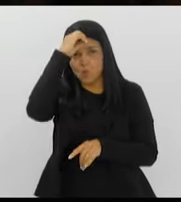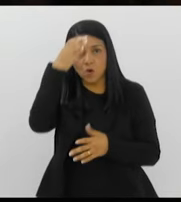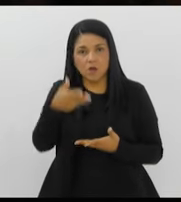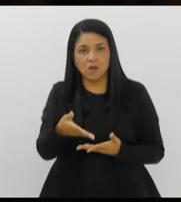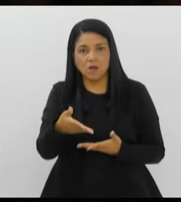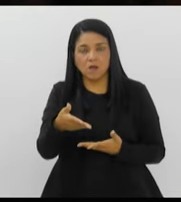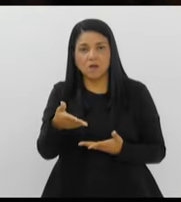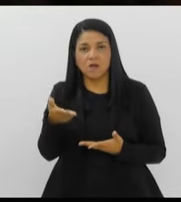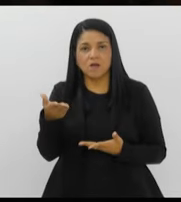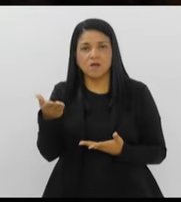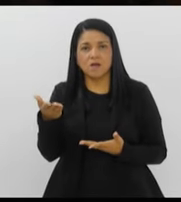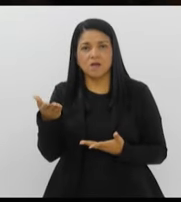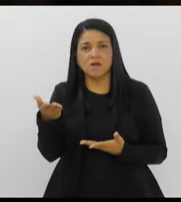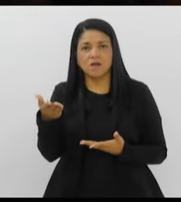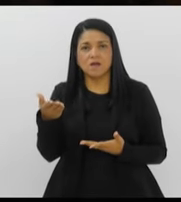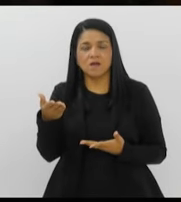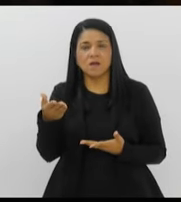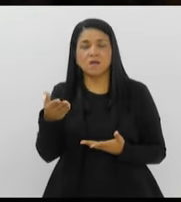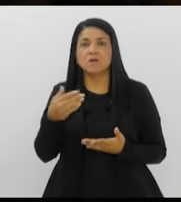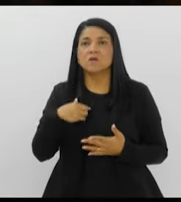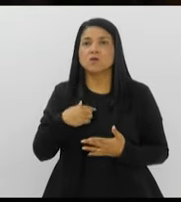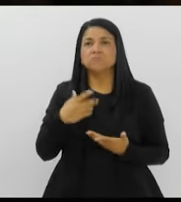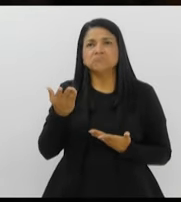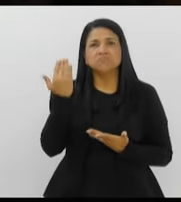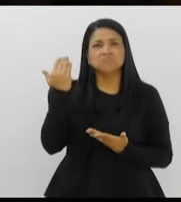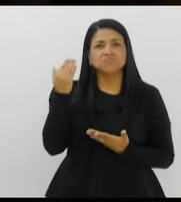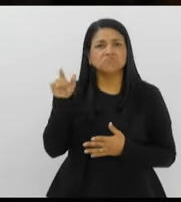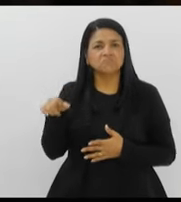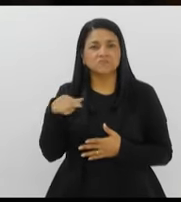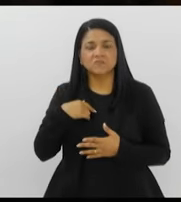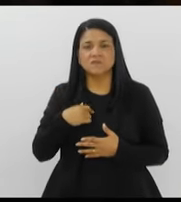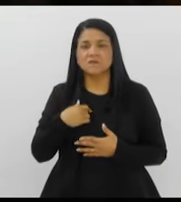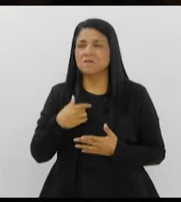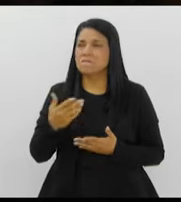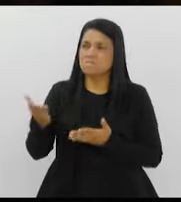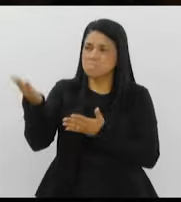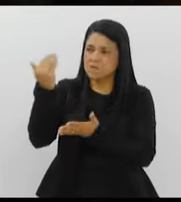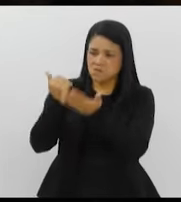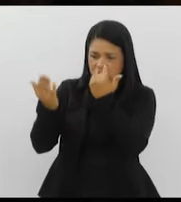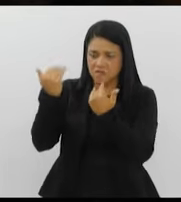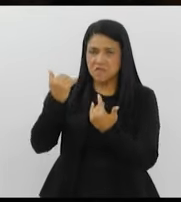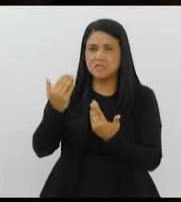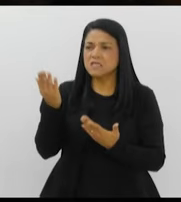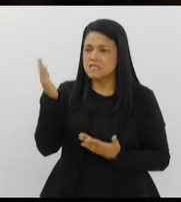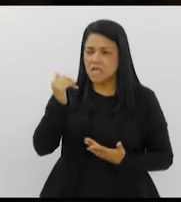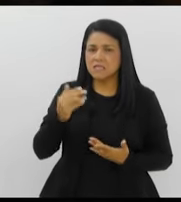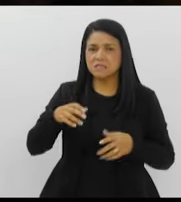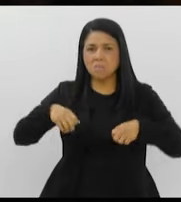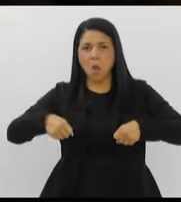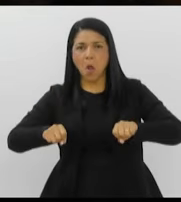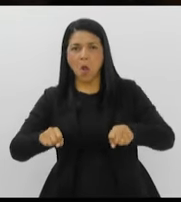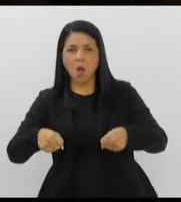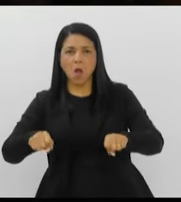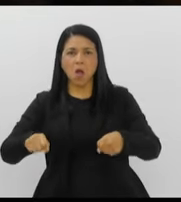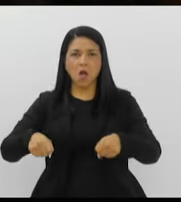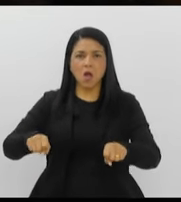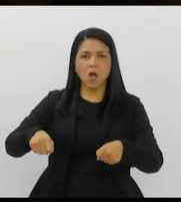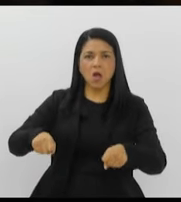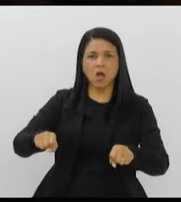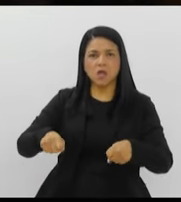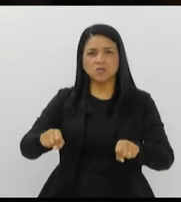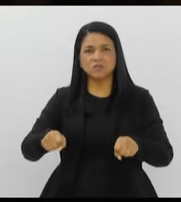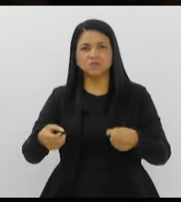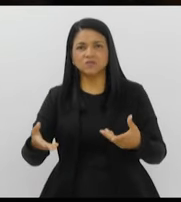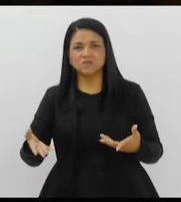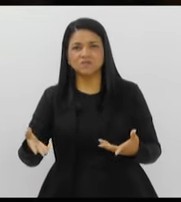dia, mandaram descer o pessoal, e o pessoal, tudo de moto em Vaz Lobo, porque teve um